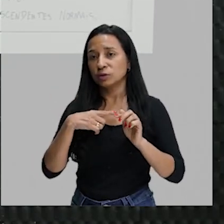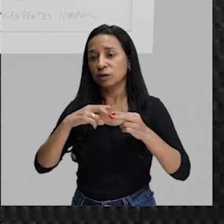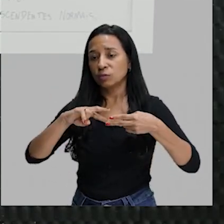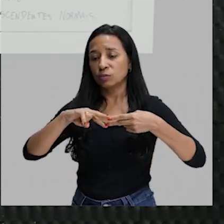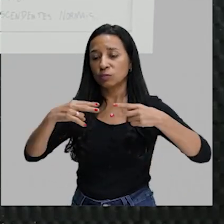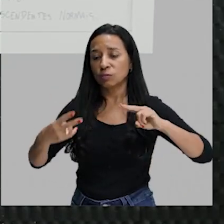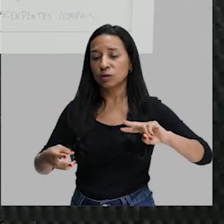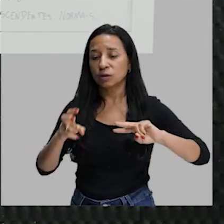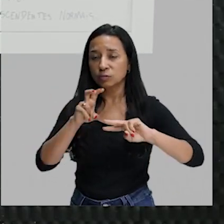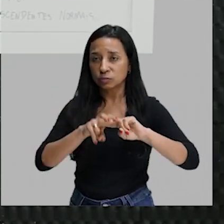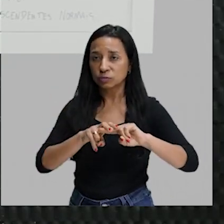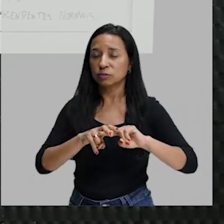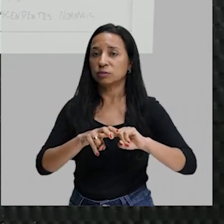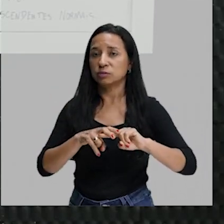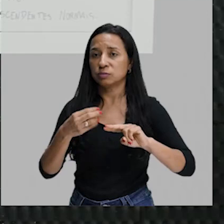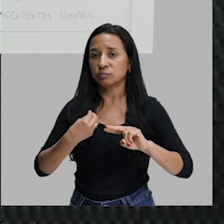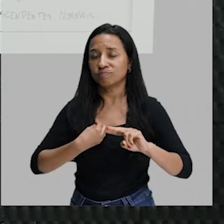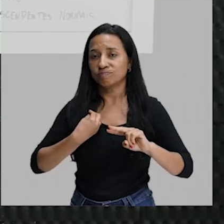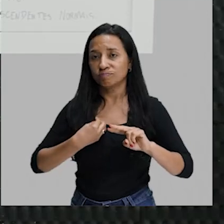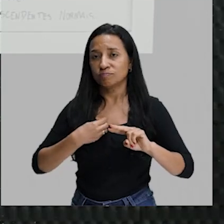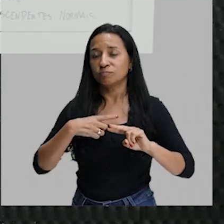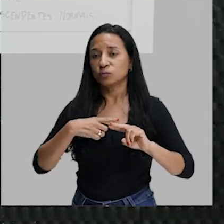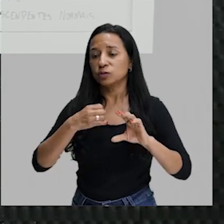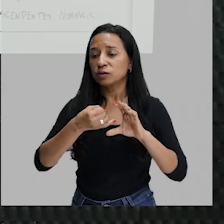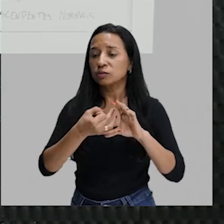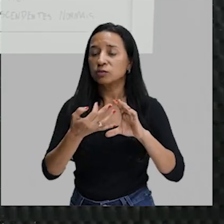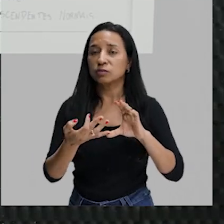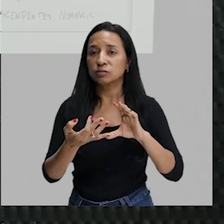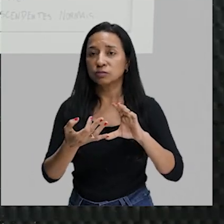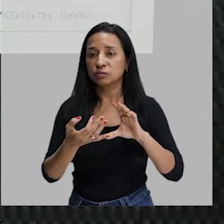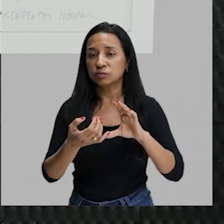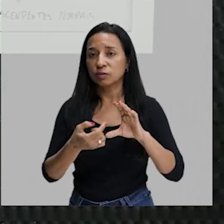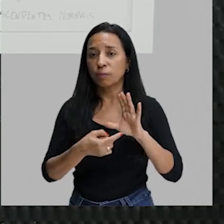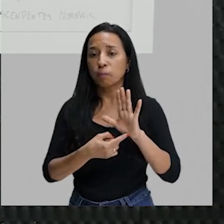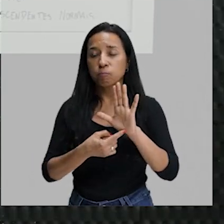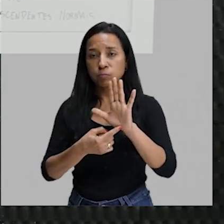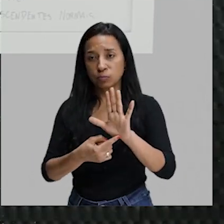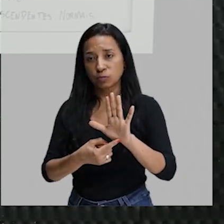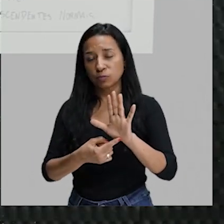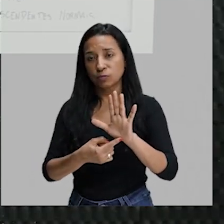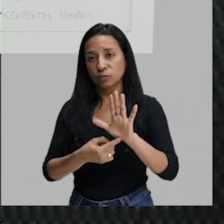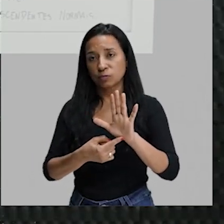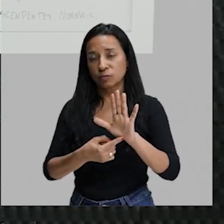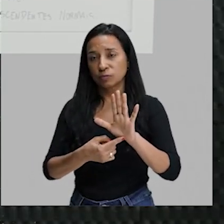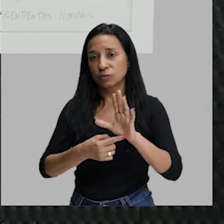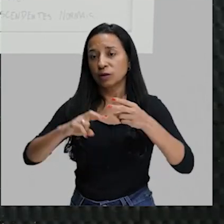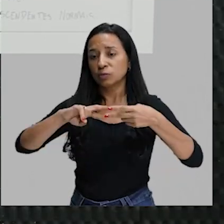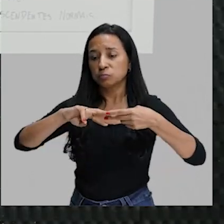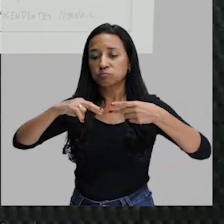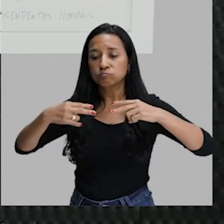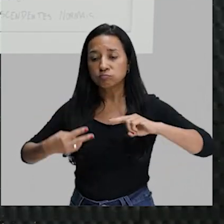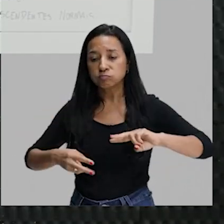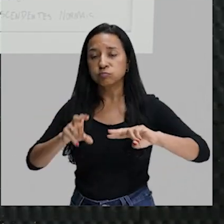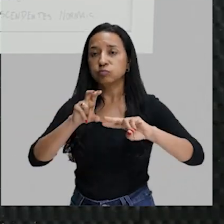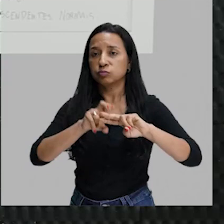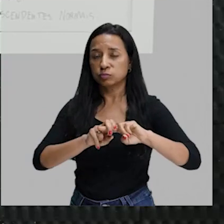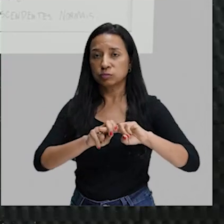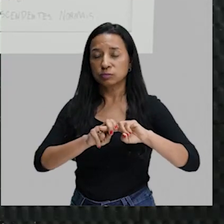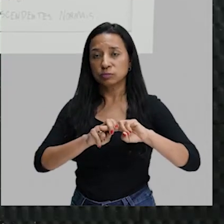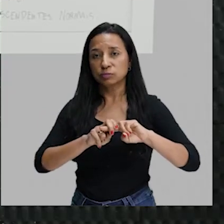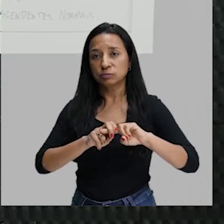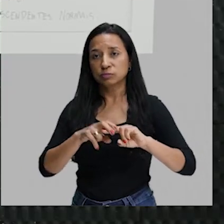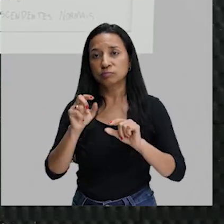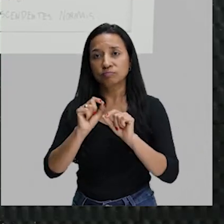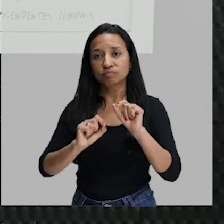dominante presente, a característica que vai se expressar é a característica do alelo dominante, tá certo? Então, aqui,